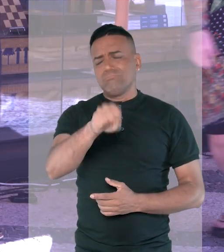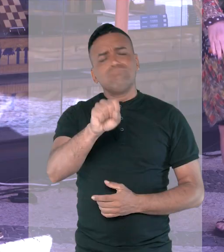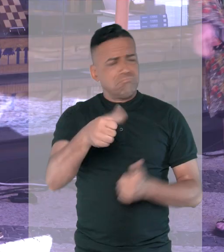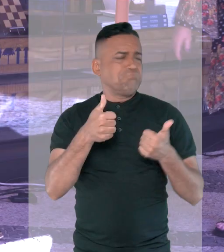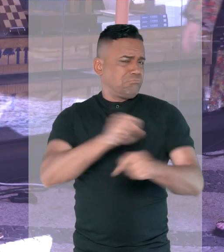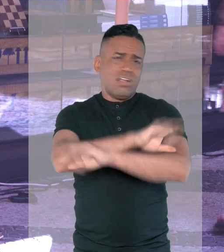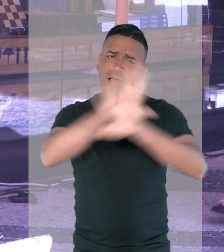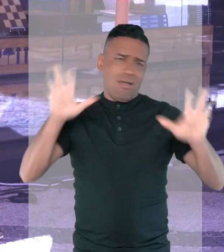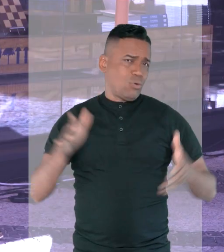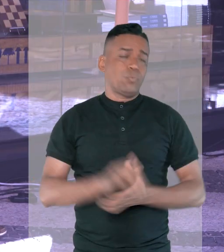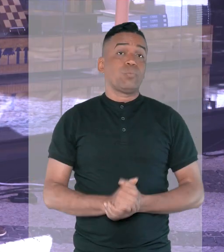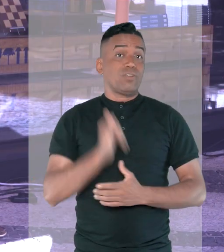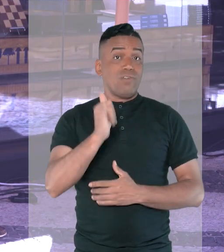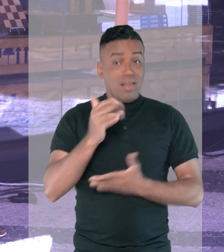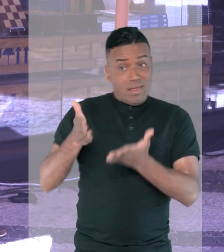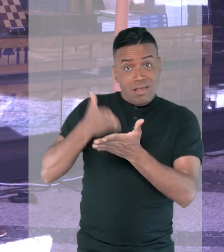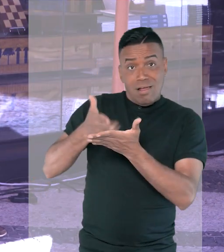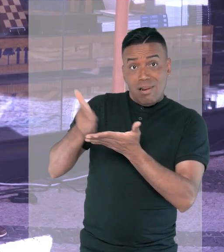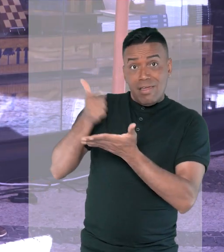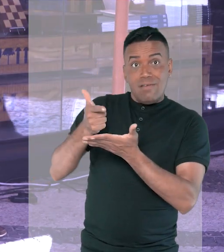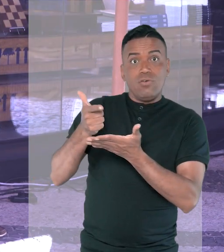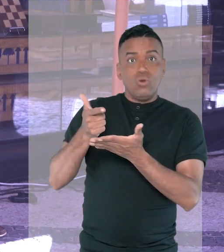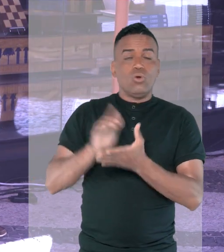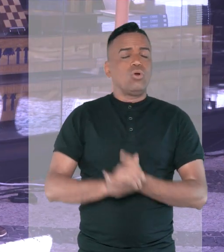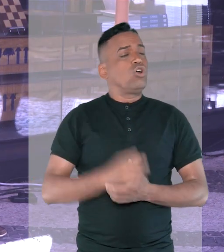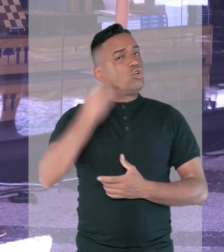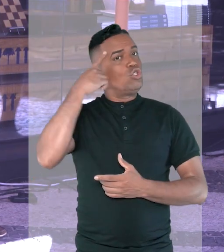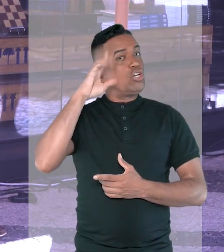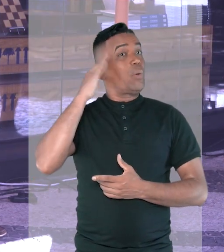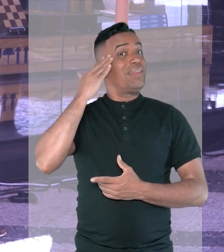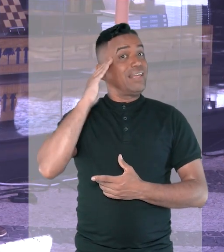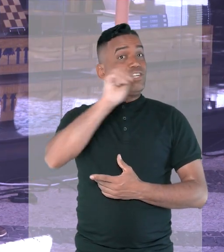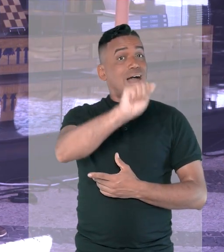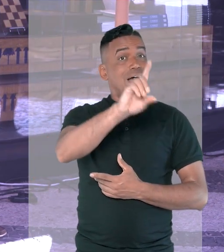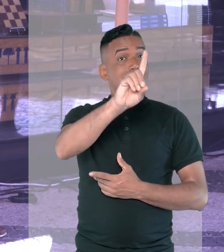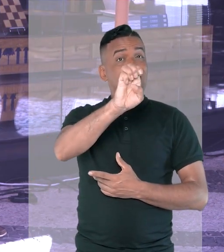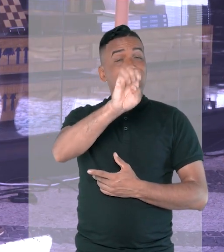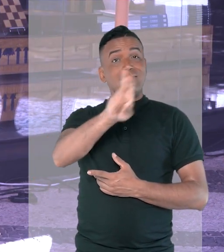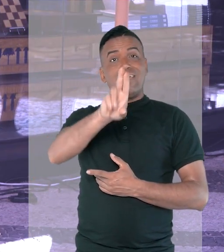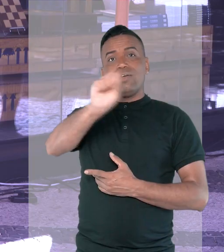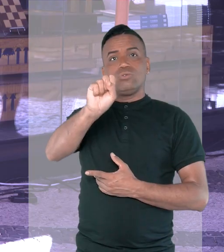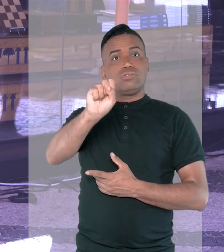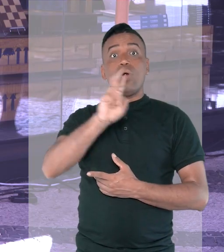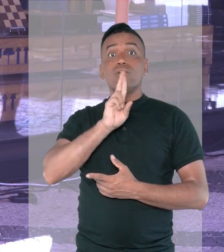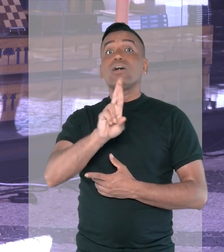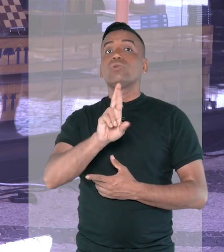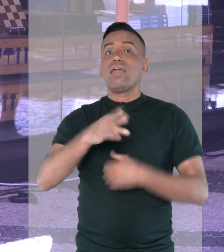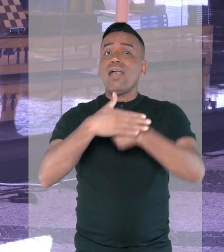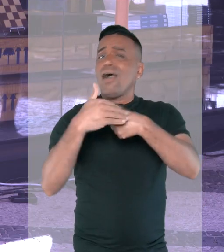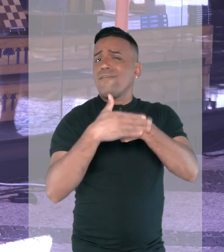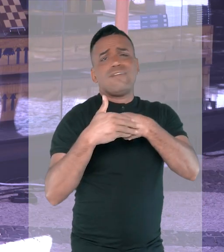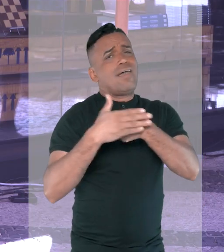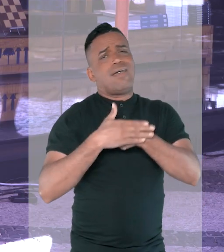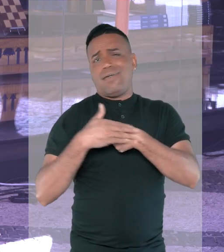Claro, sim. Como eu disse, gente, esse livro aqui, O Dia em que eu Entendi o Adeus, ele foi o resultado de muito, muito, muito